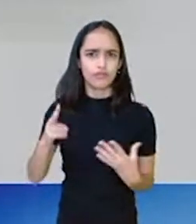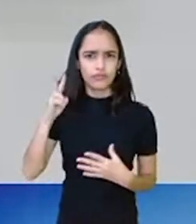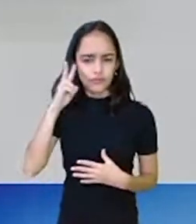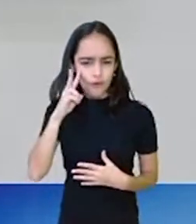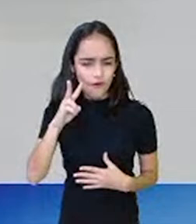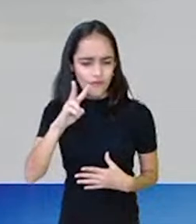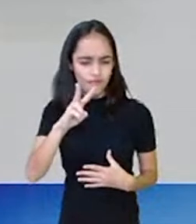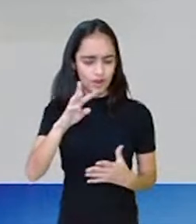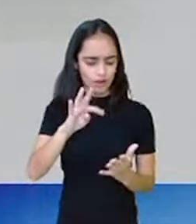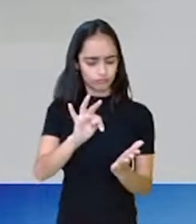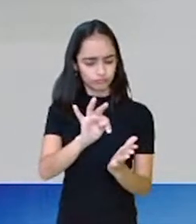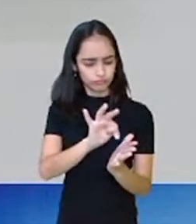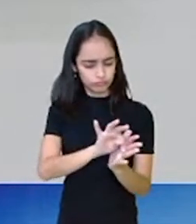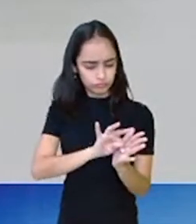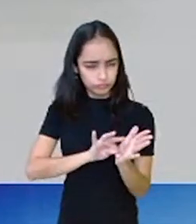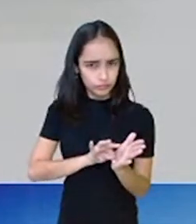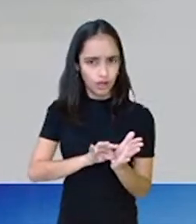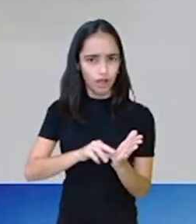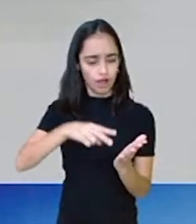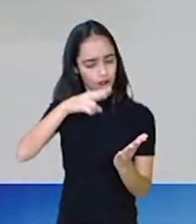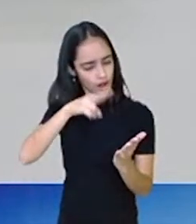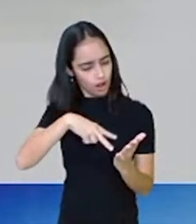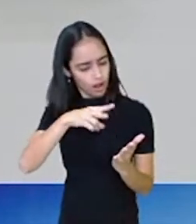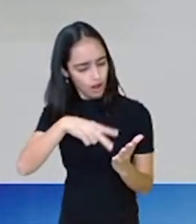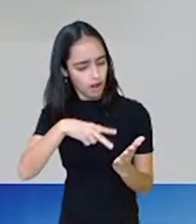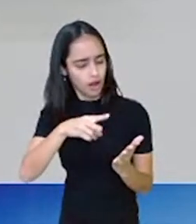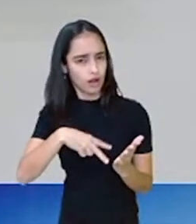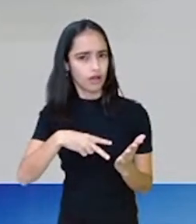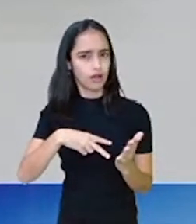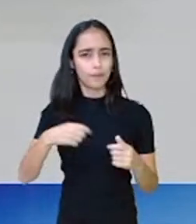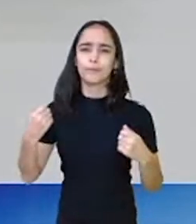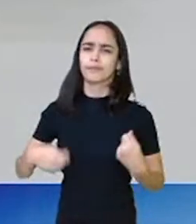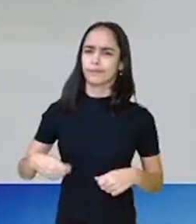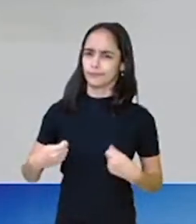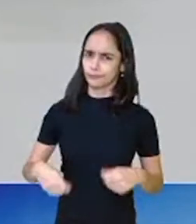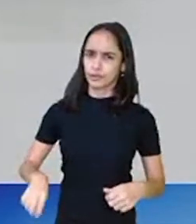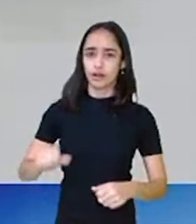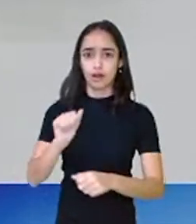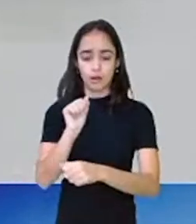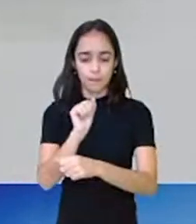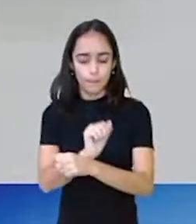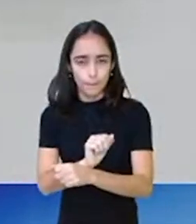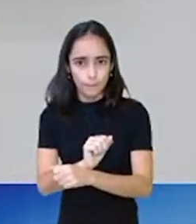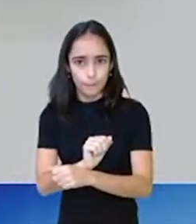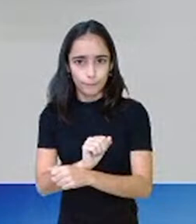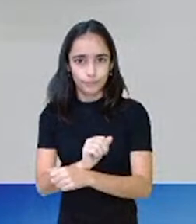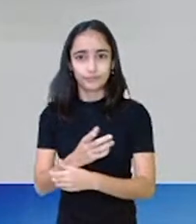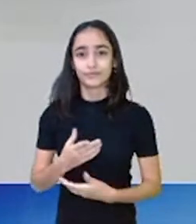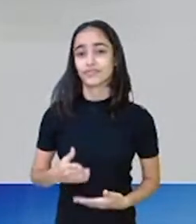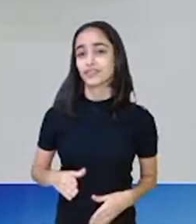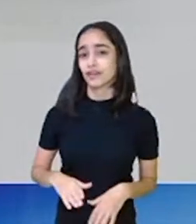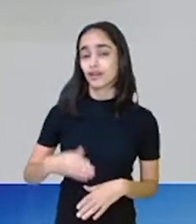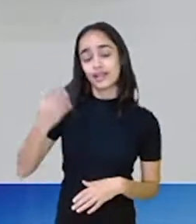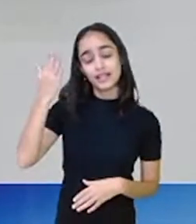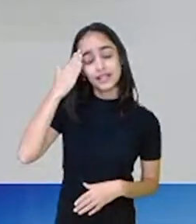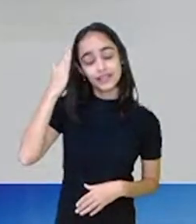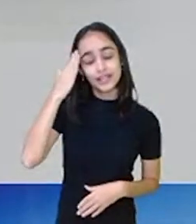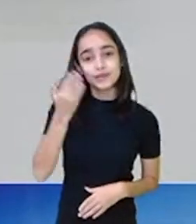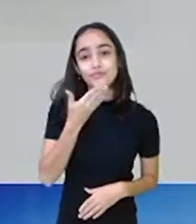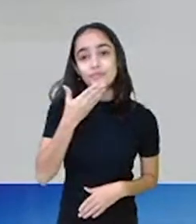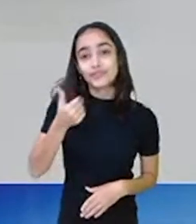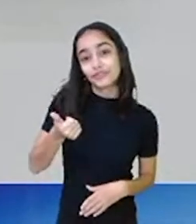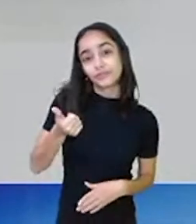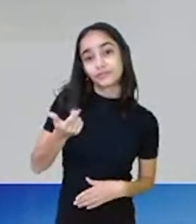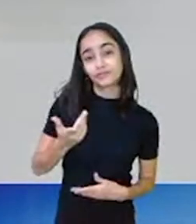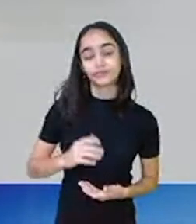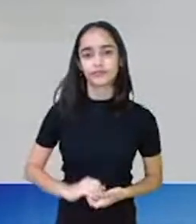estão fazendo uma leitura, que é necessário essa pausa. Por que a pausa? Para o entendimento. Imagina